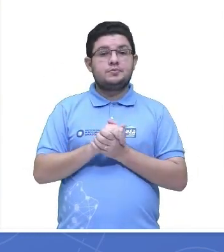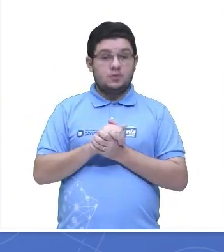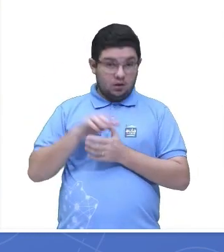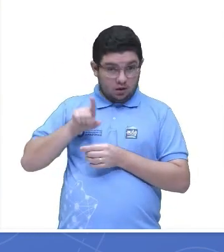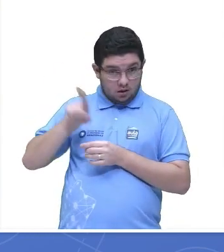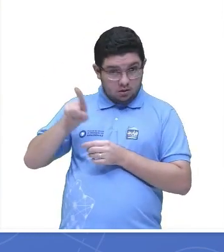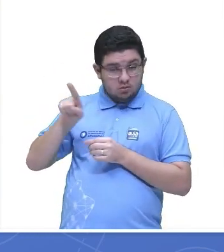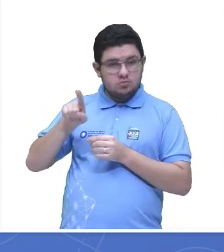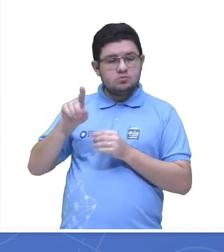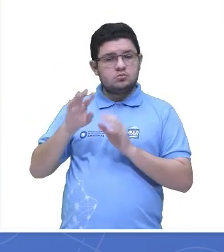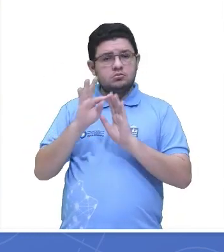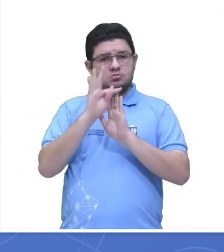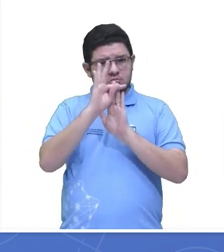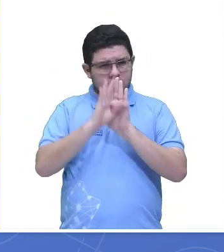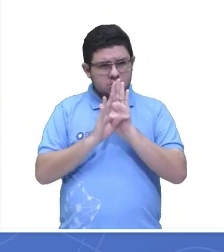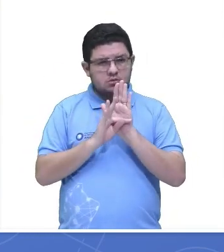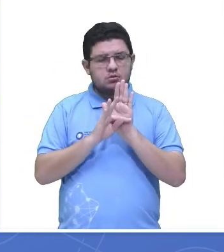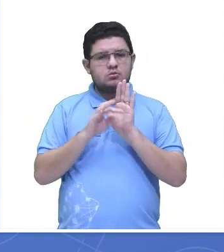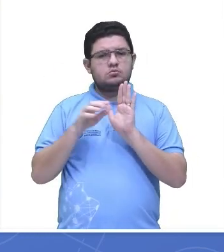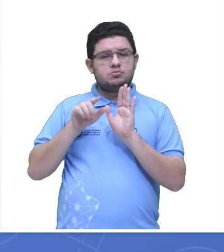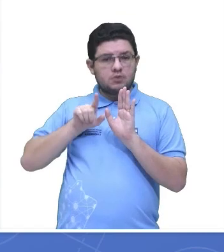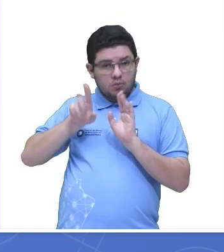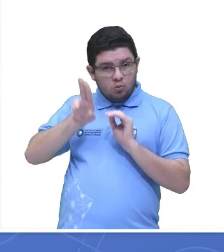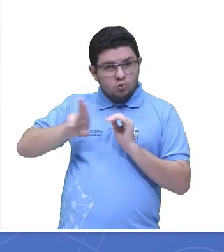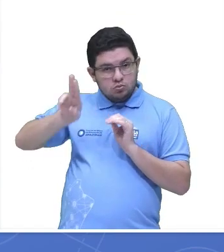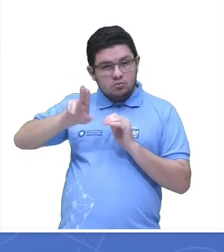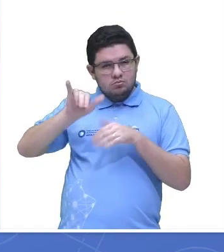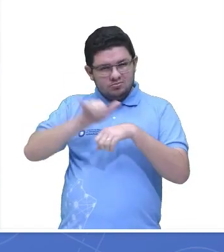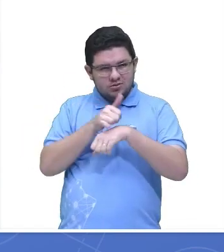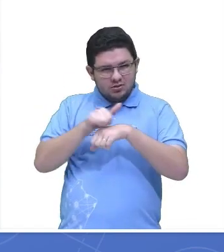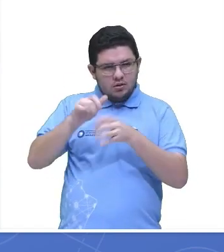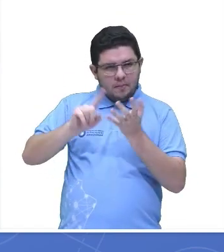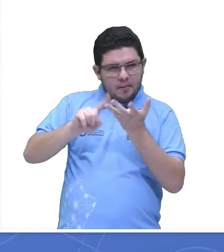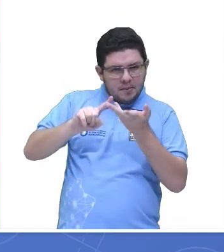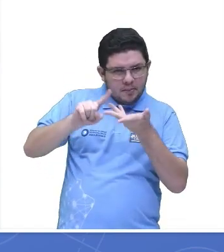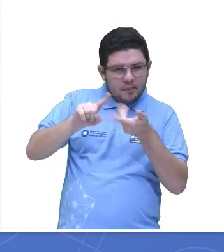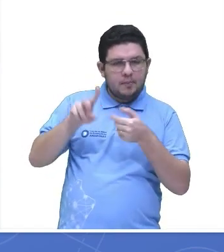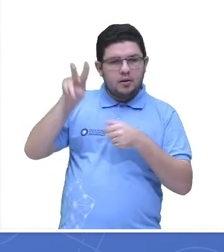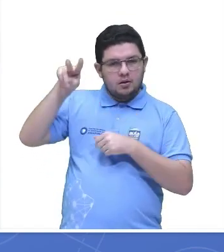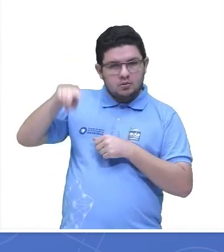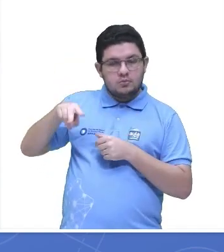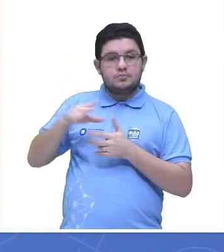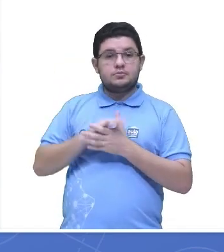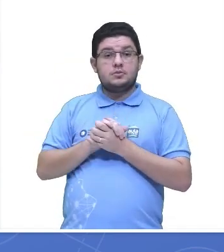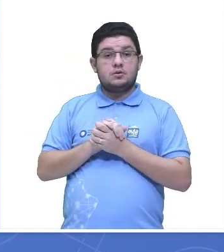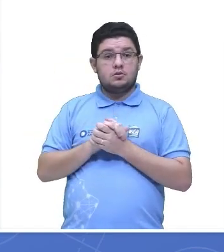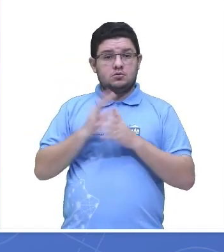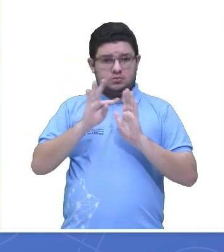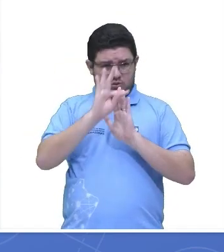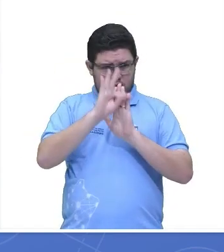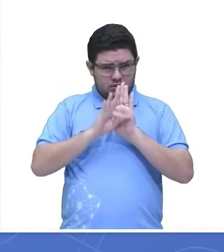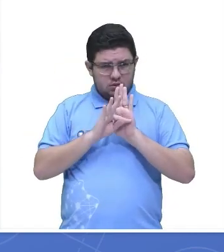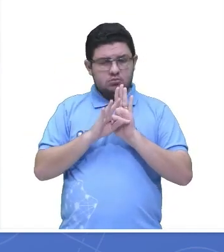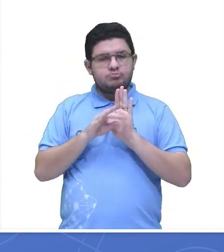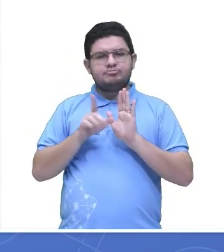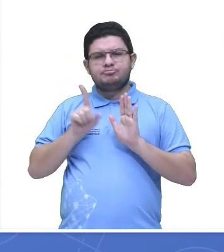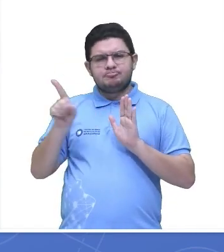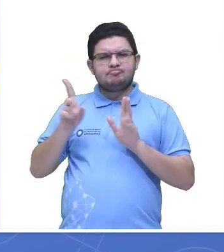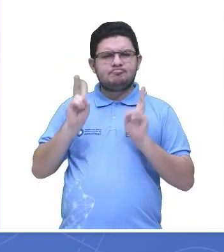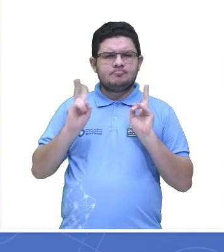leitura, né? É importante vocês lembrarem de utilizá-las. É um texto também padrão daquele tipo ali que sempre